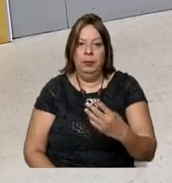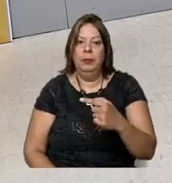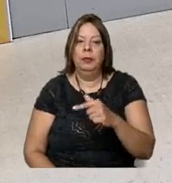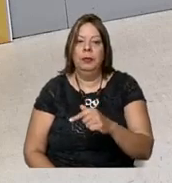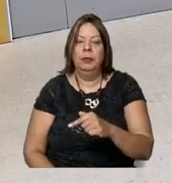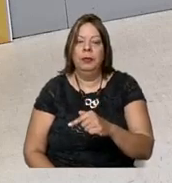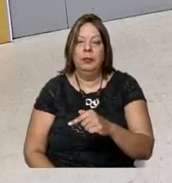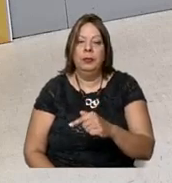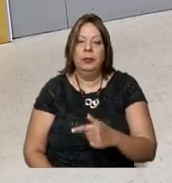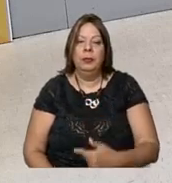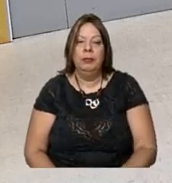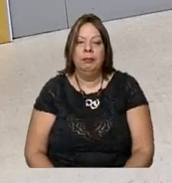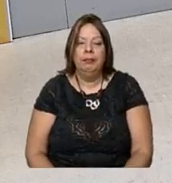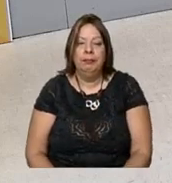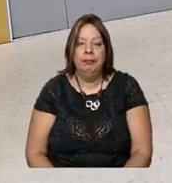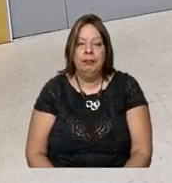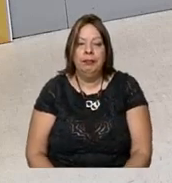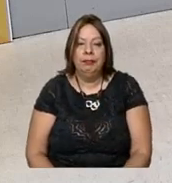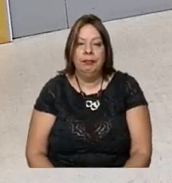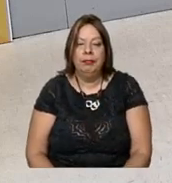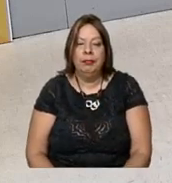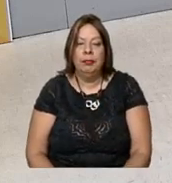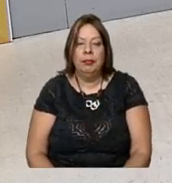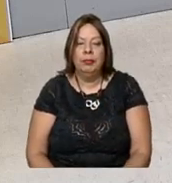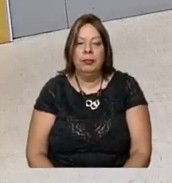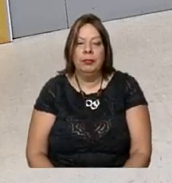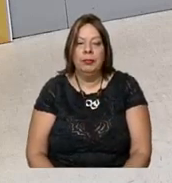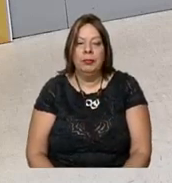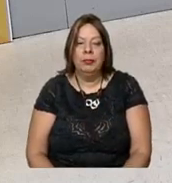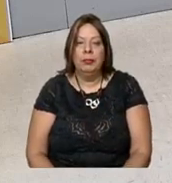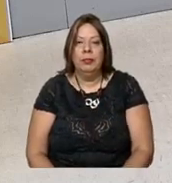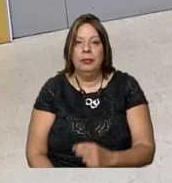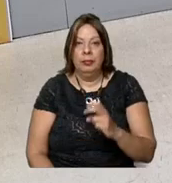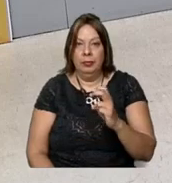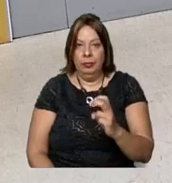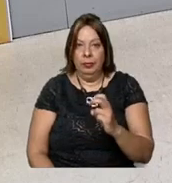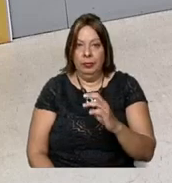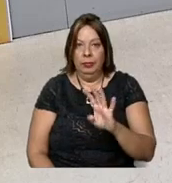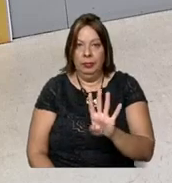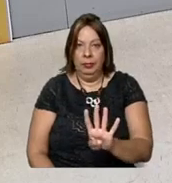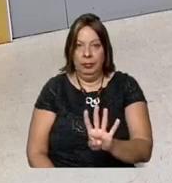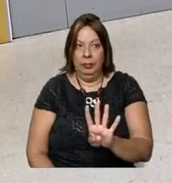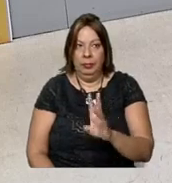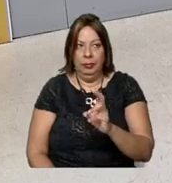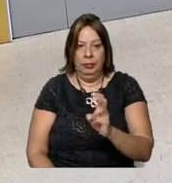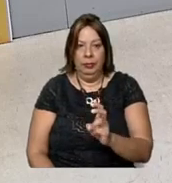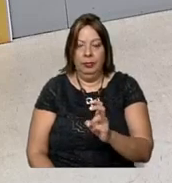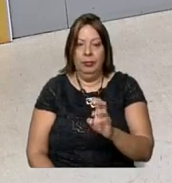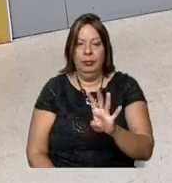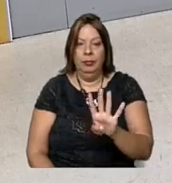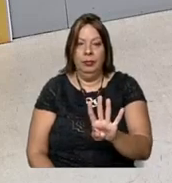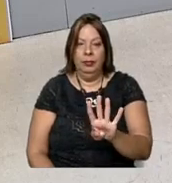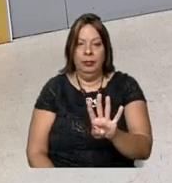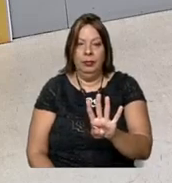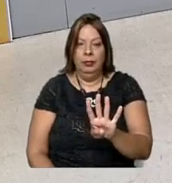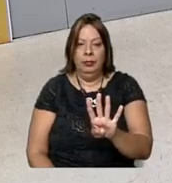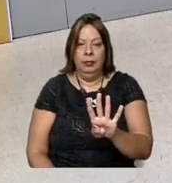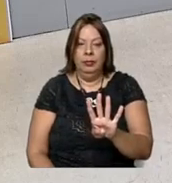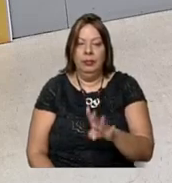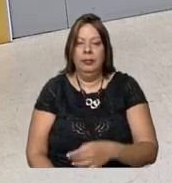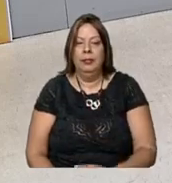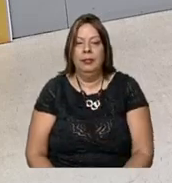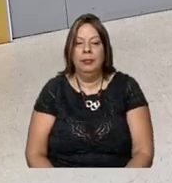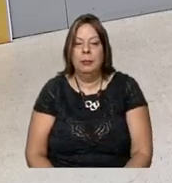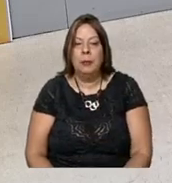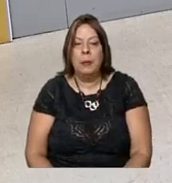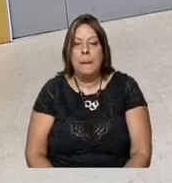47. 47. Chegando 54. 54, que